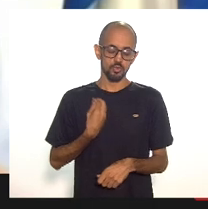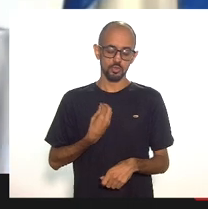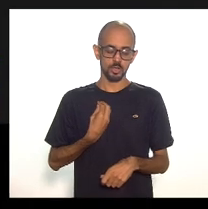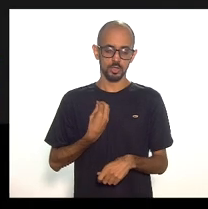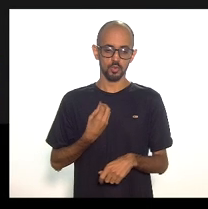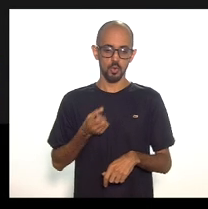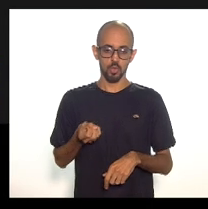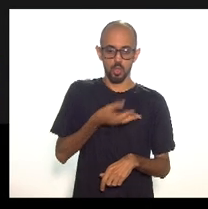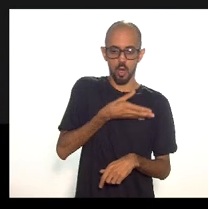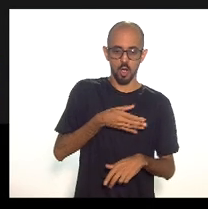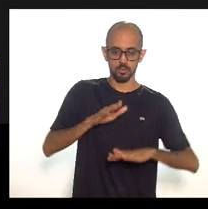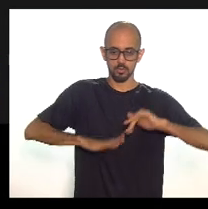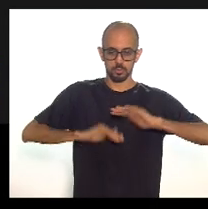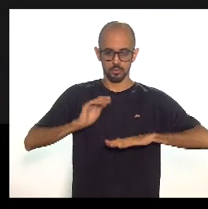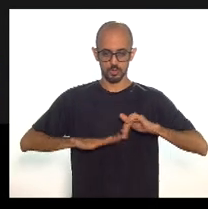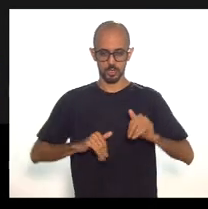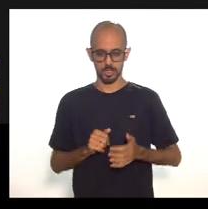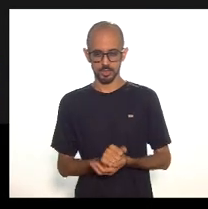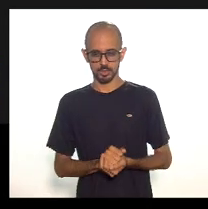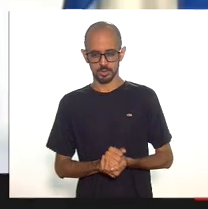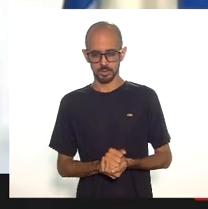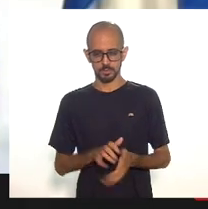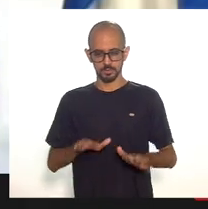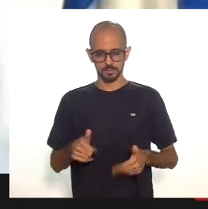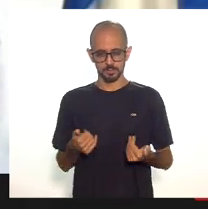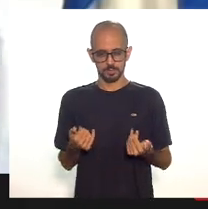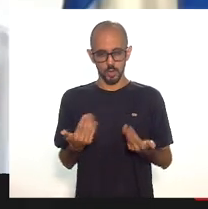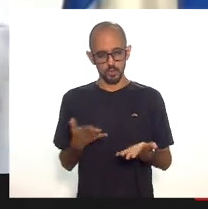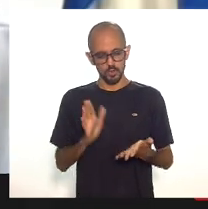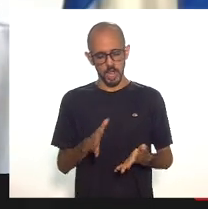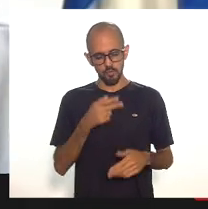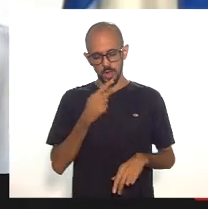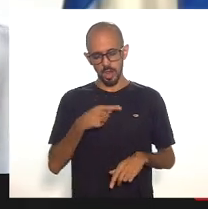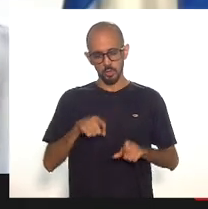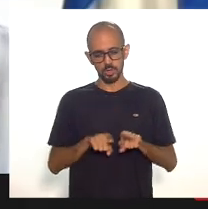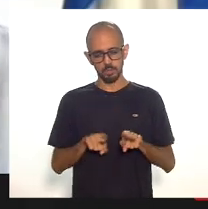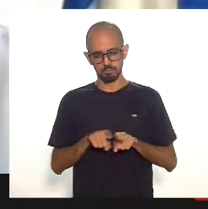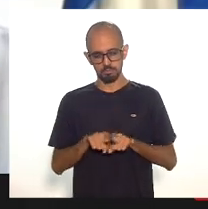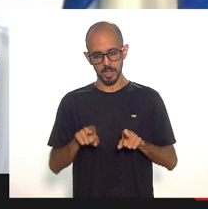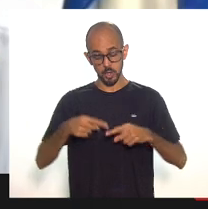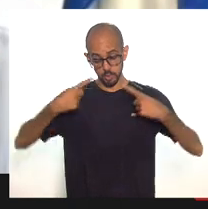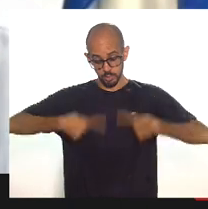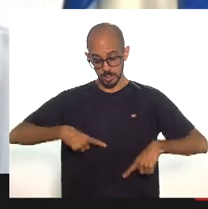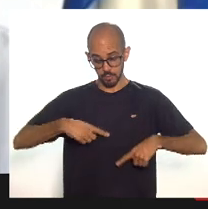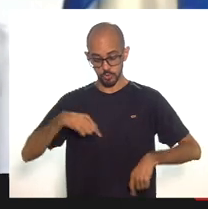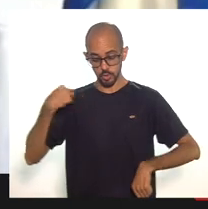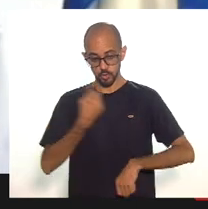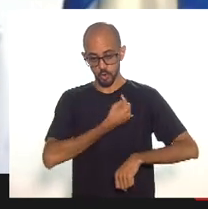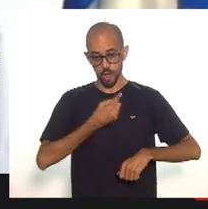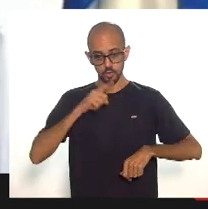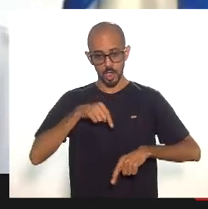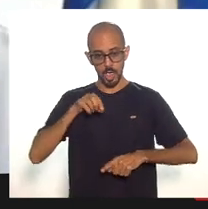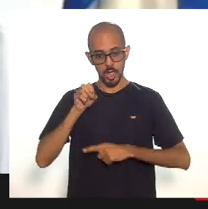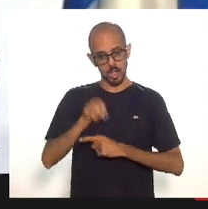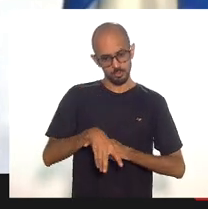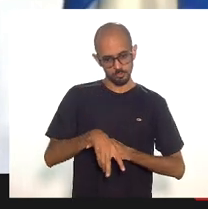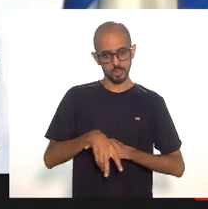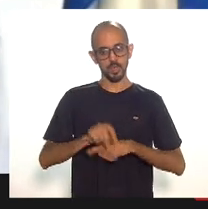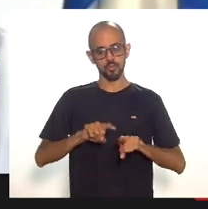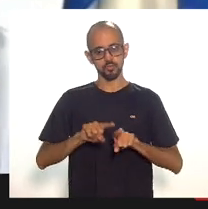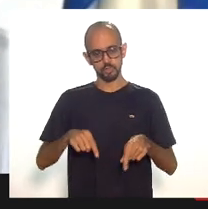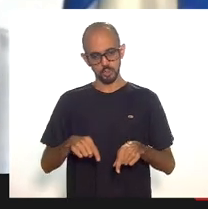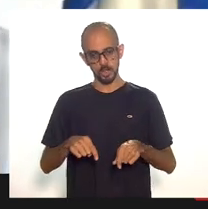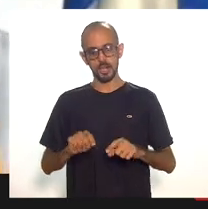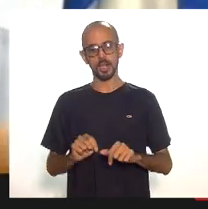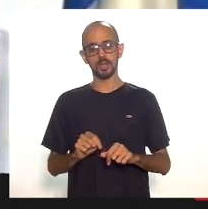profissionais pela Rio Saúde. Eu acho que já foi colocado aqui o desafio de todos é contratar mais profissionais para que a gente não